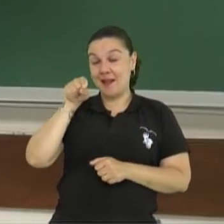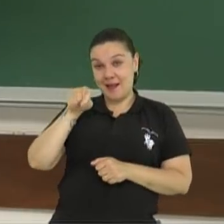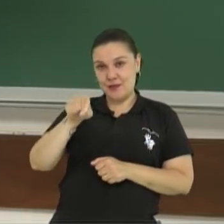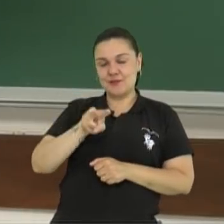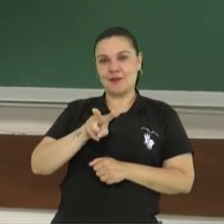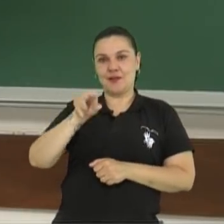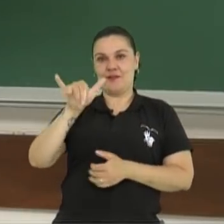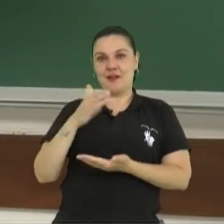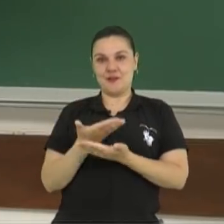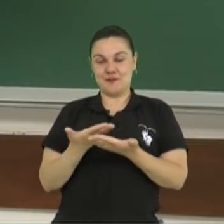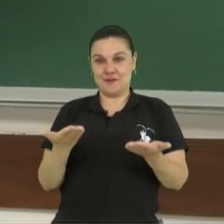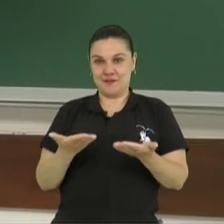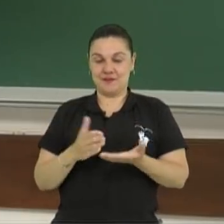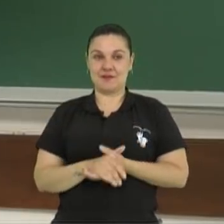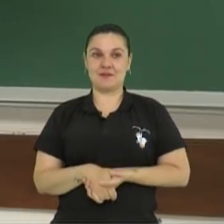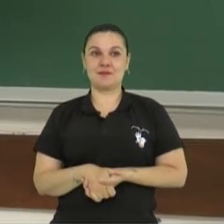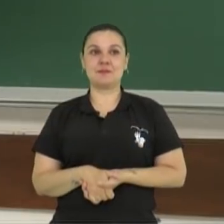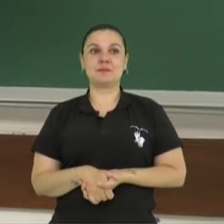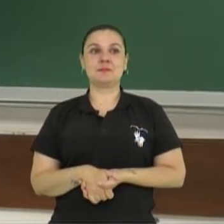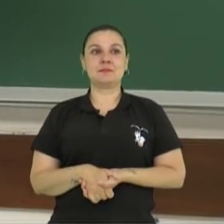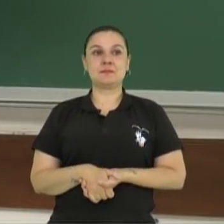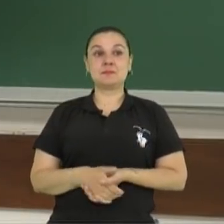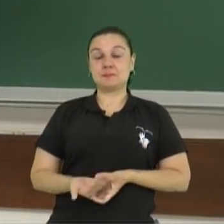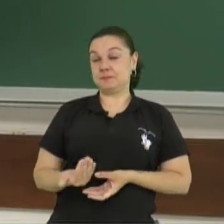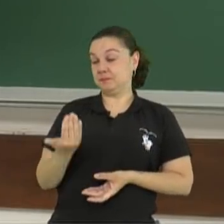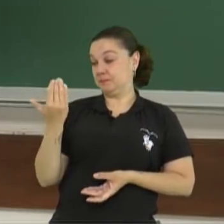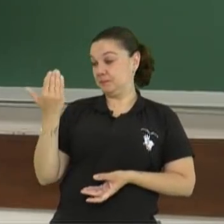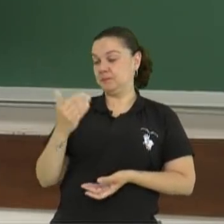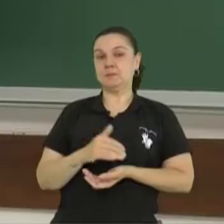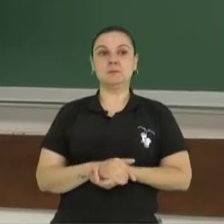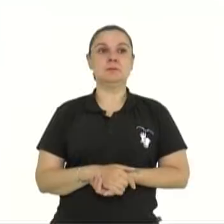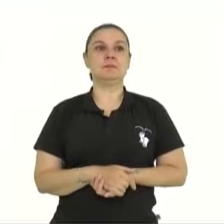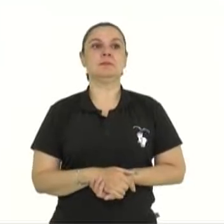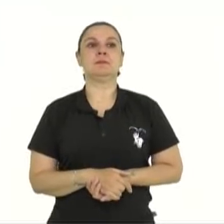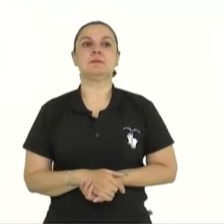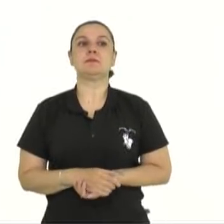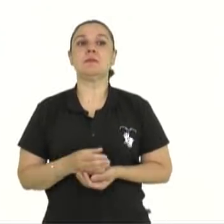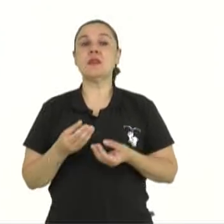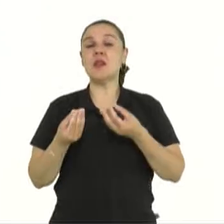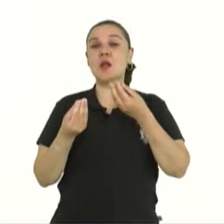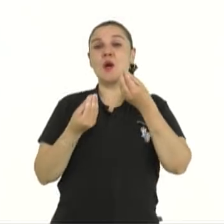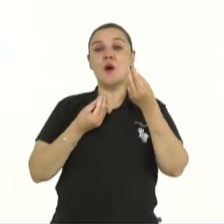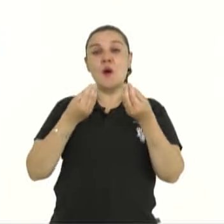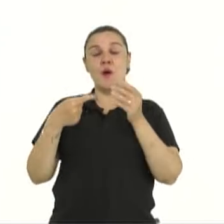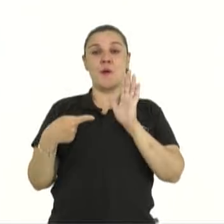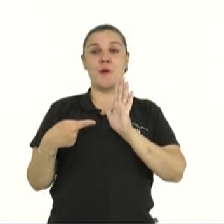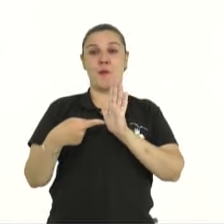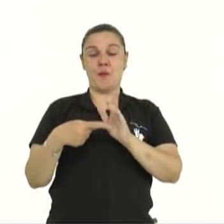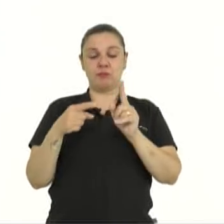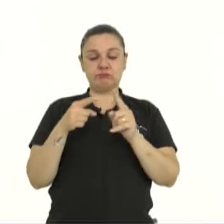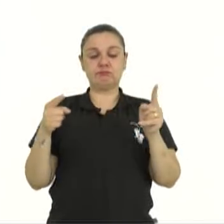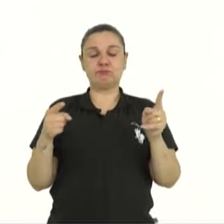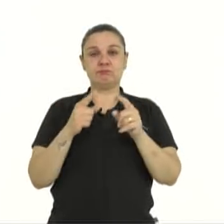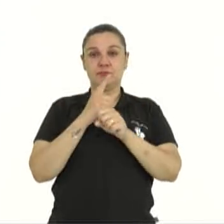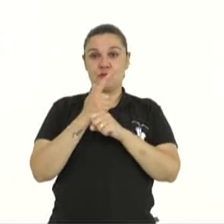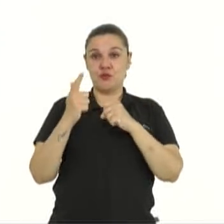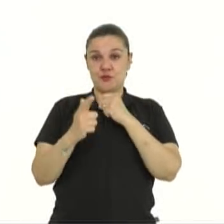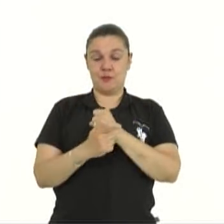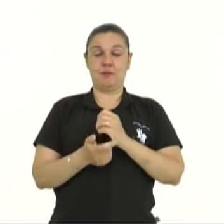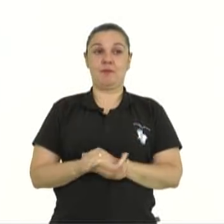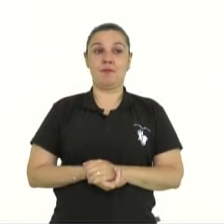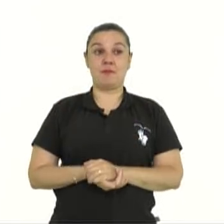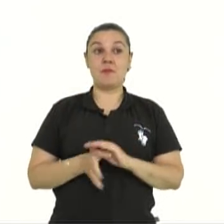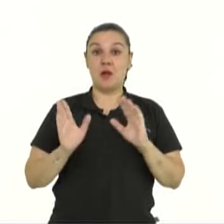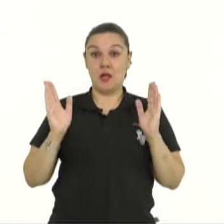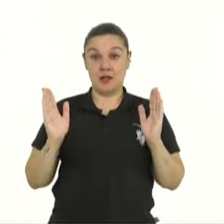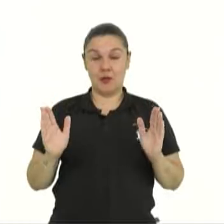vai estudar na aula de hoje, tá bom? Então vamos lá. Formas de representação da escala geográfica. Então, a